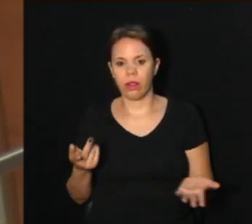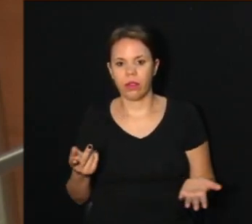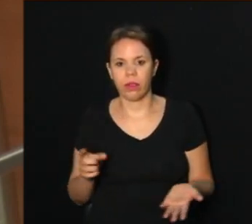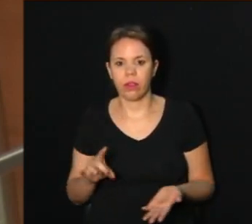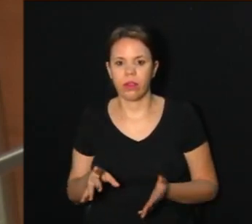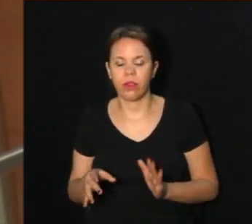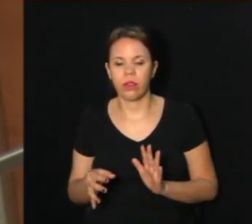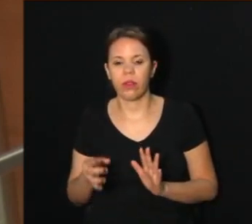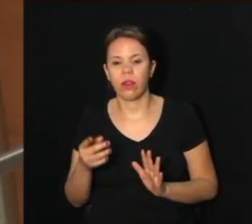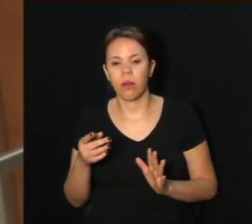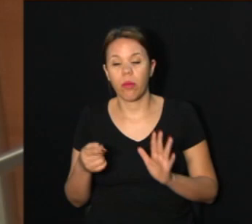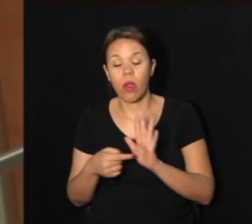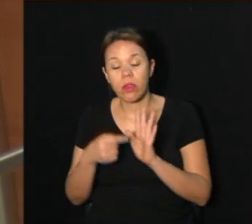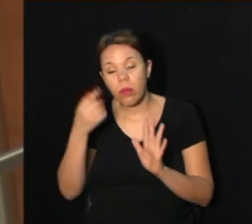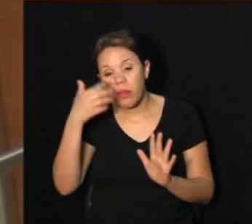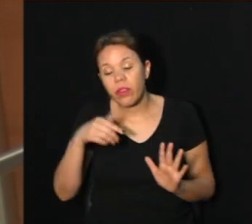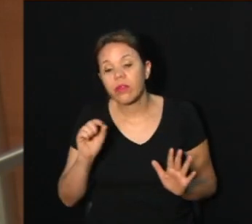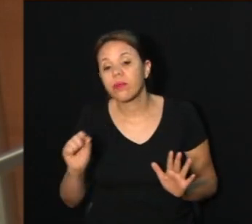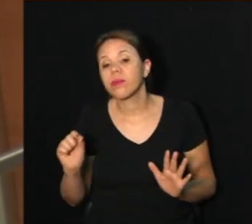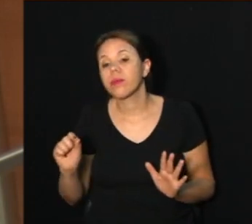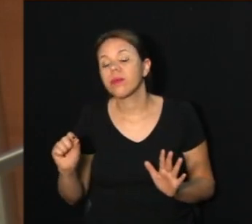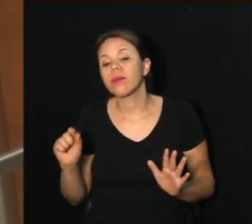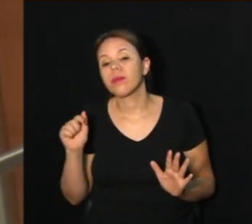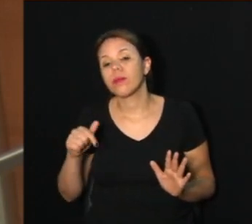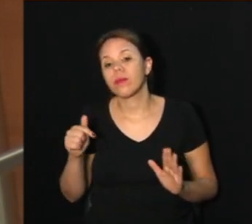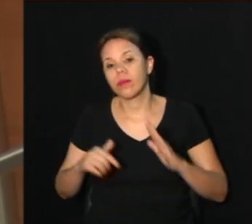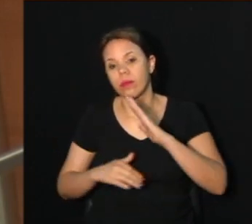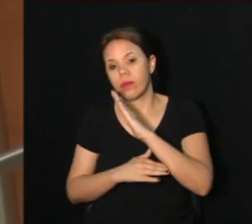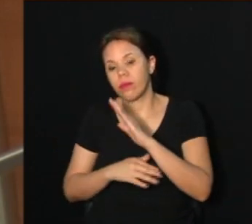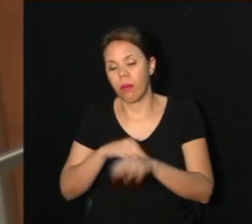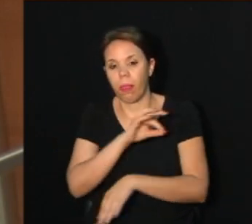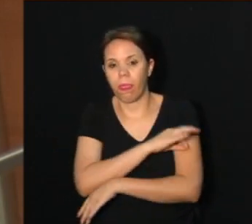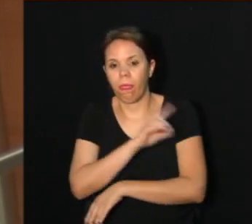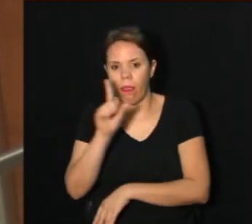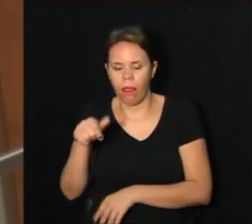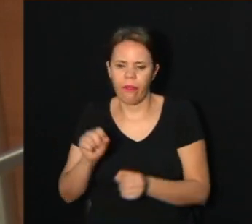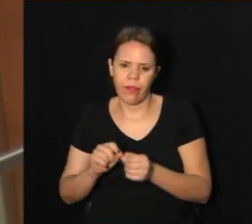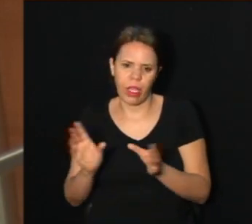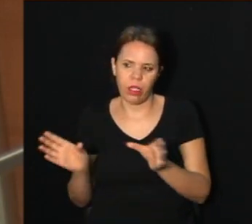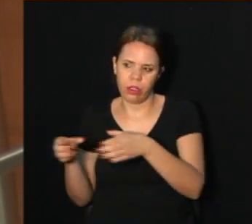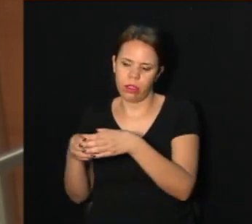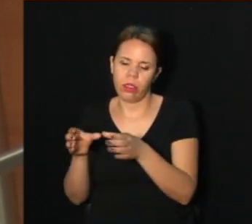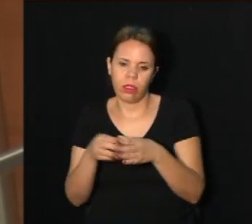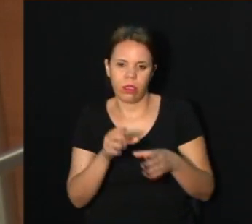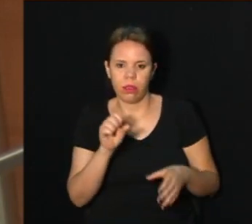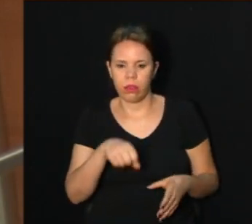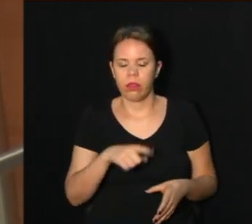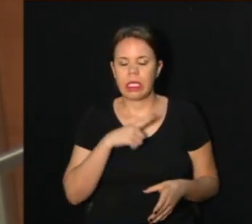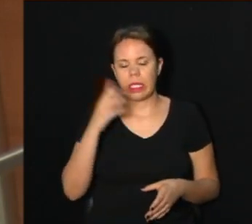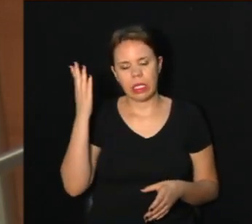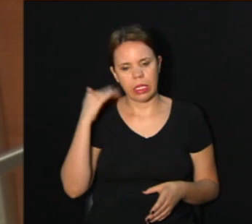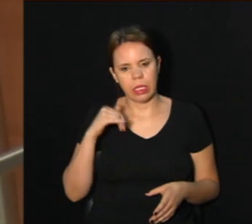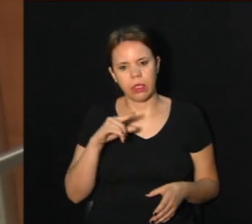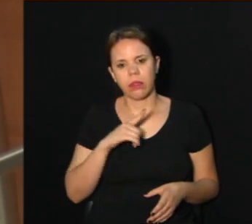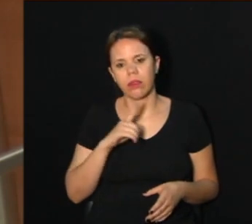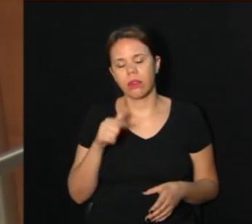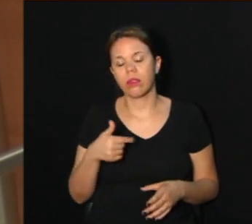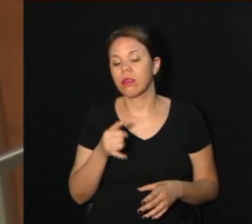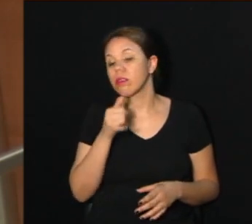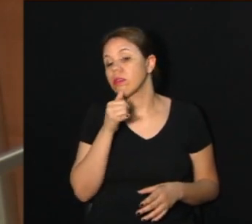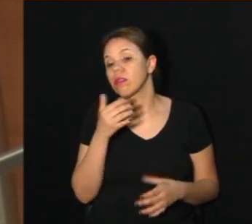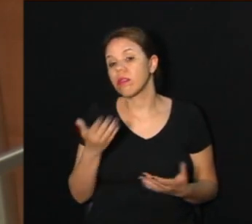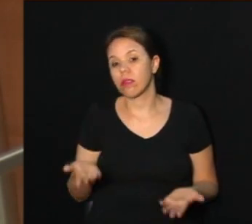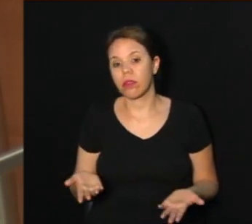só uma observação para vocês. Aqui, tanto aqui quanto a prefeitura, ela é feita de grupos, a gente sabe disso. Um exemplo